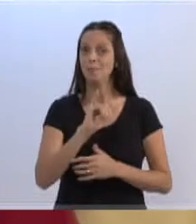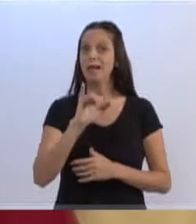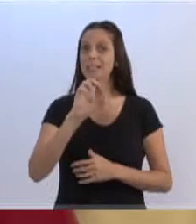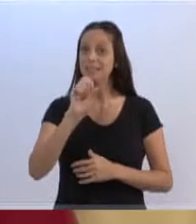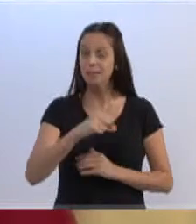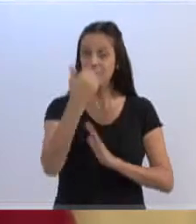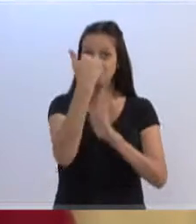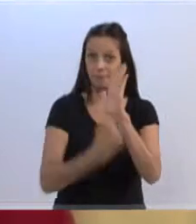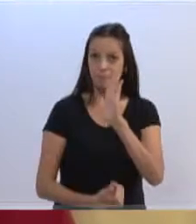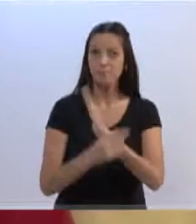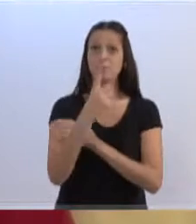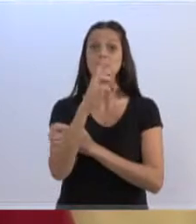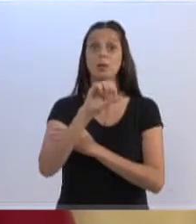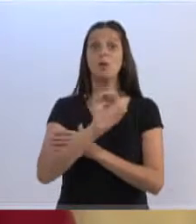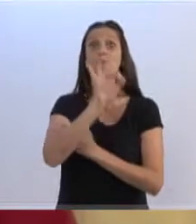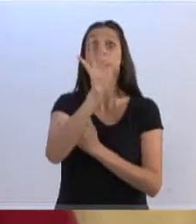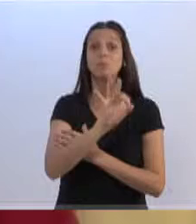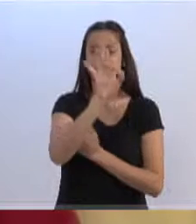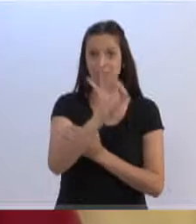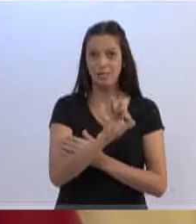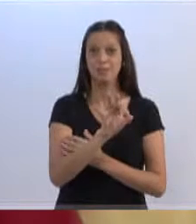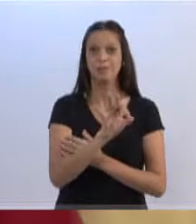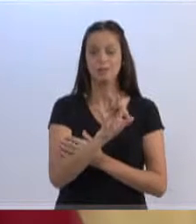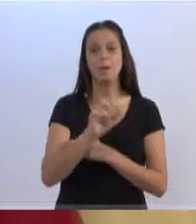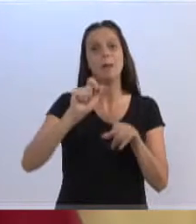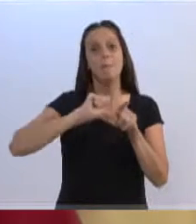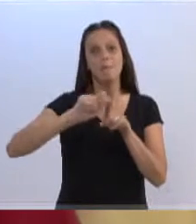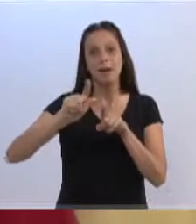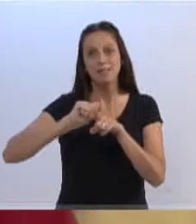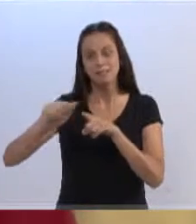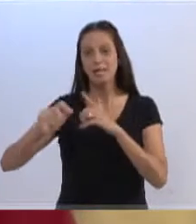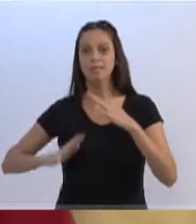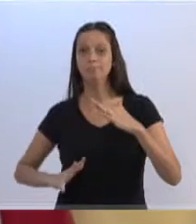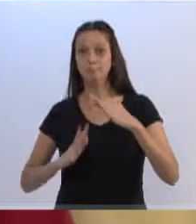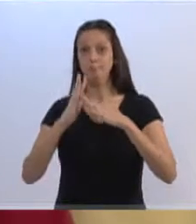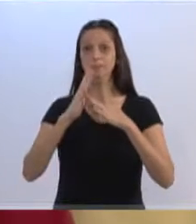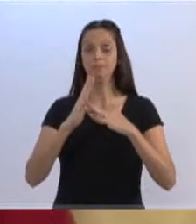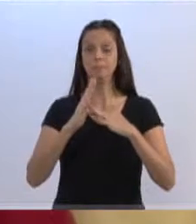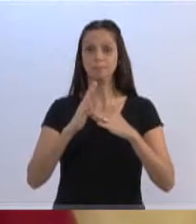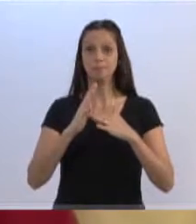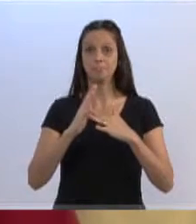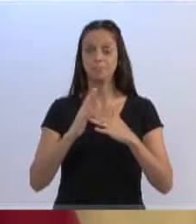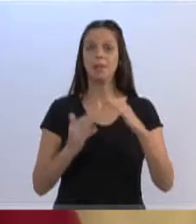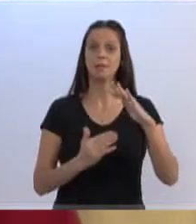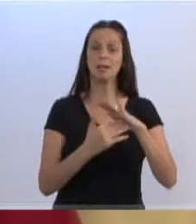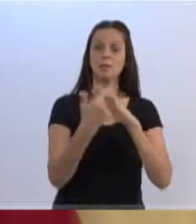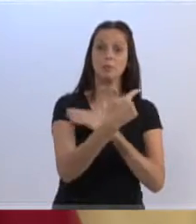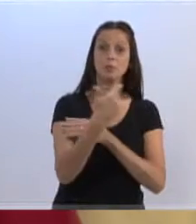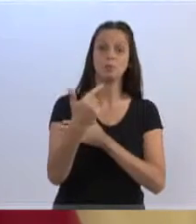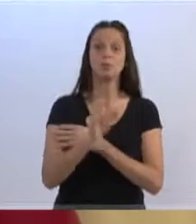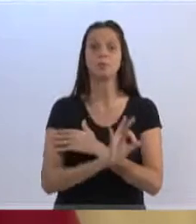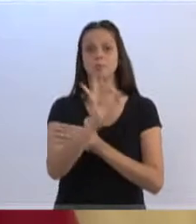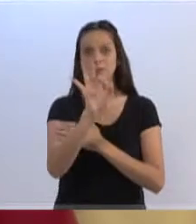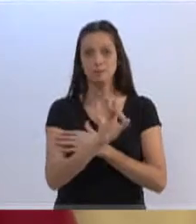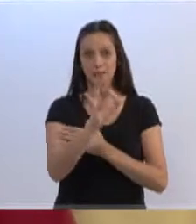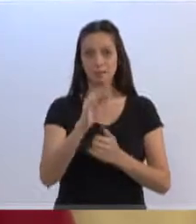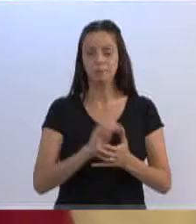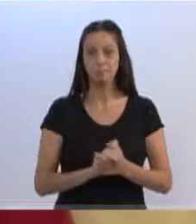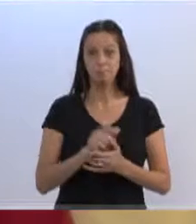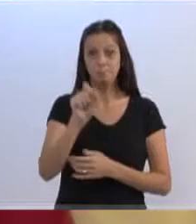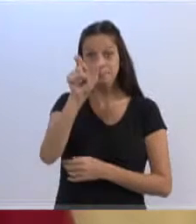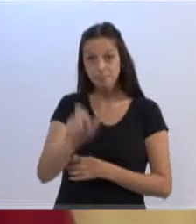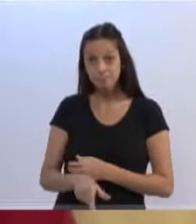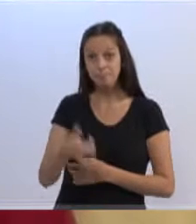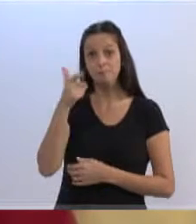desconto superior a 19% sobre a parcela que exceder esse valor, indo até 22%. Quem